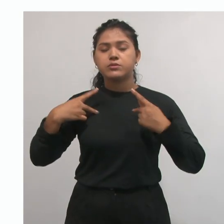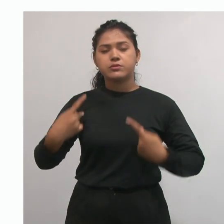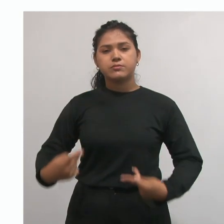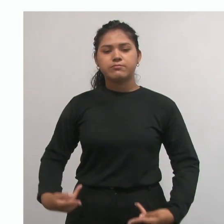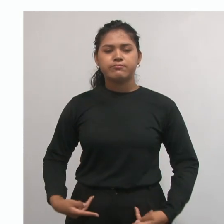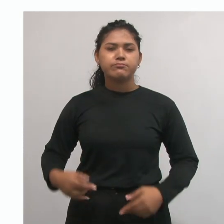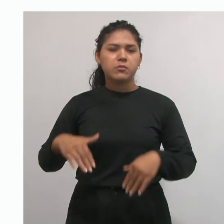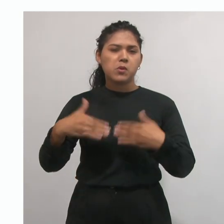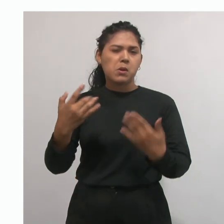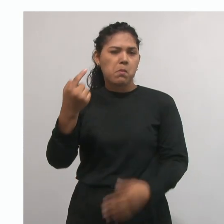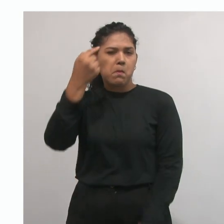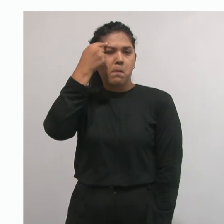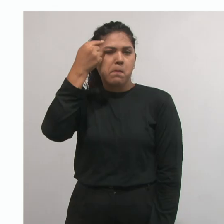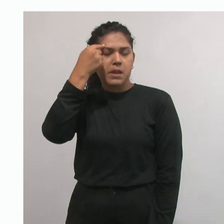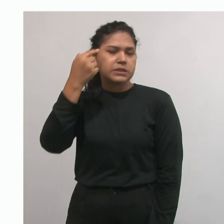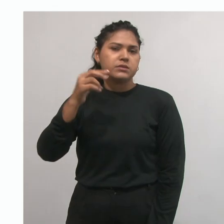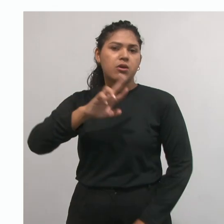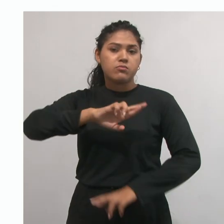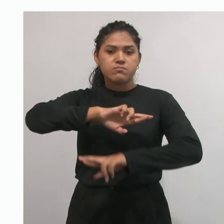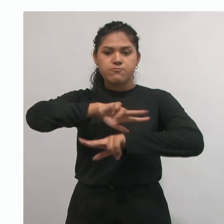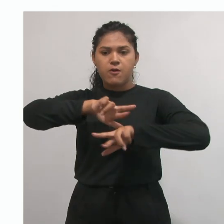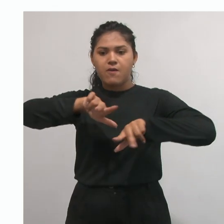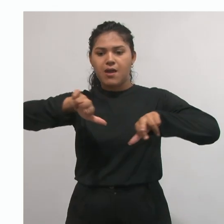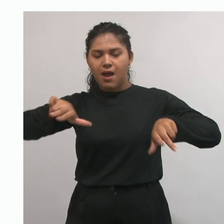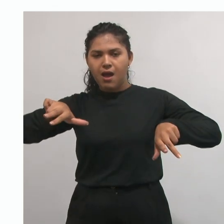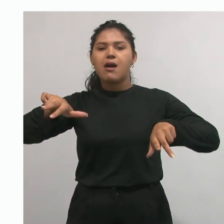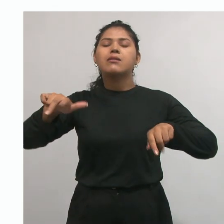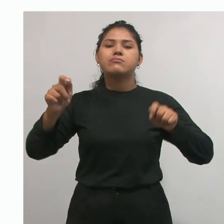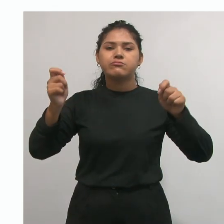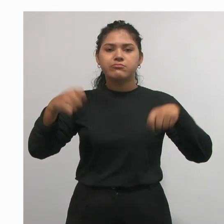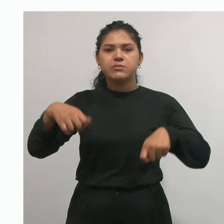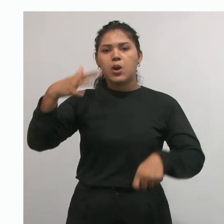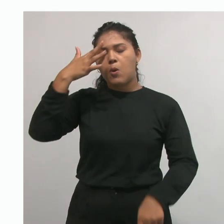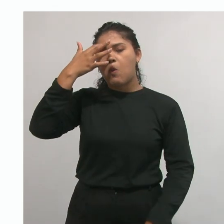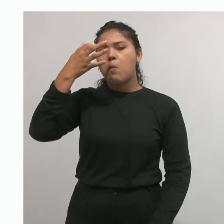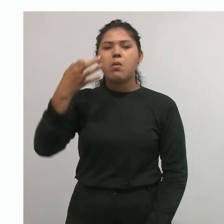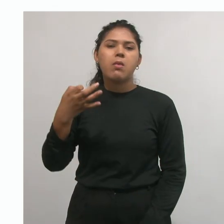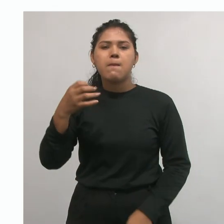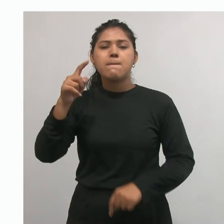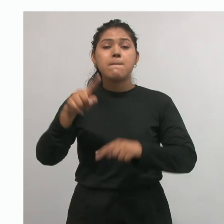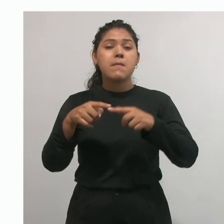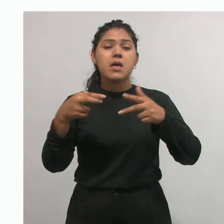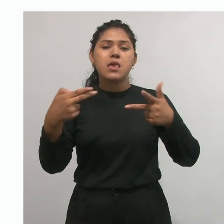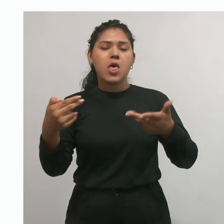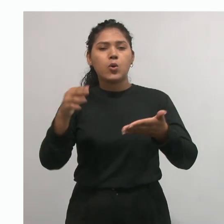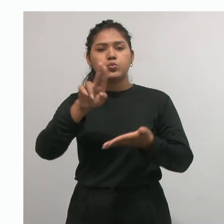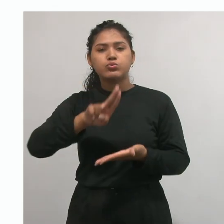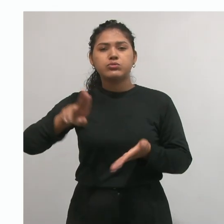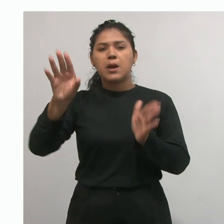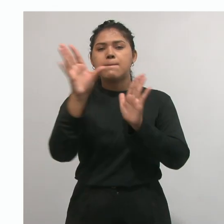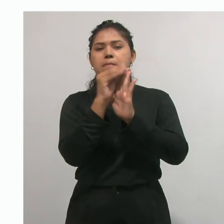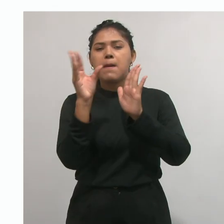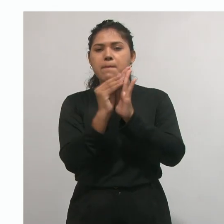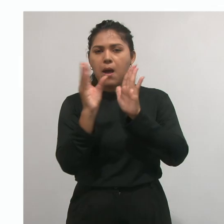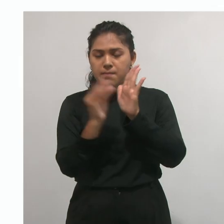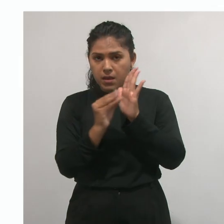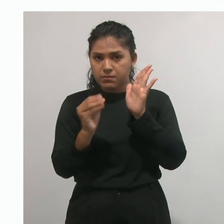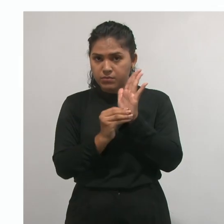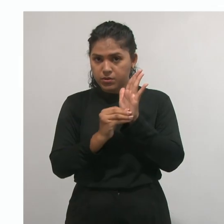humanos. A educação, quando a gente pensa em diversidade, né, e a gente pensa nos conteúdos que nós vamos